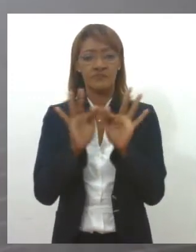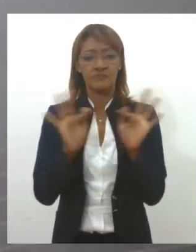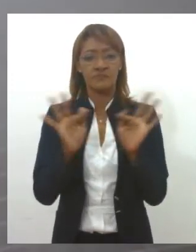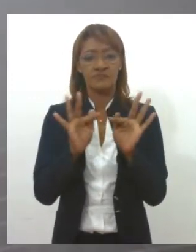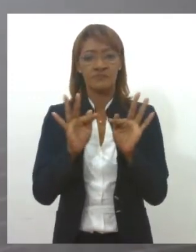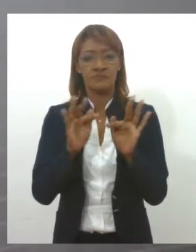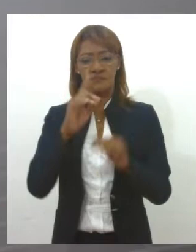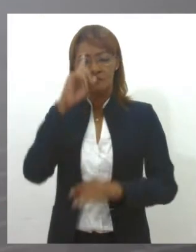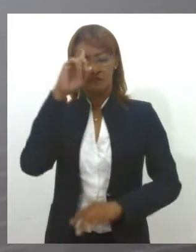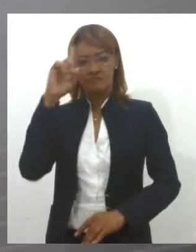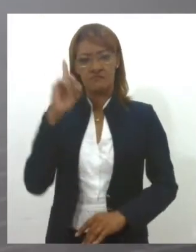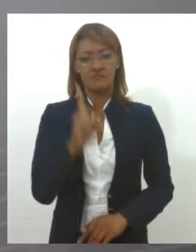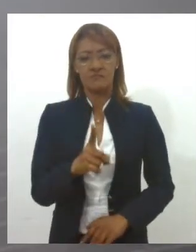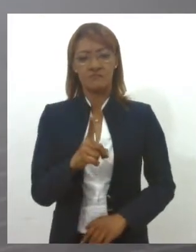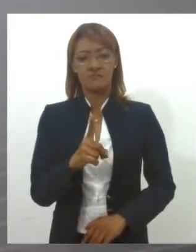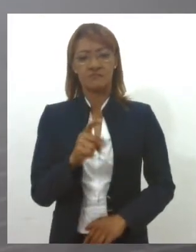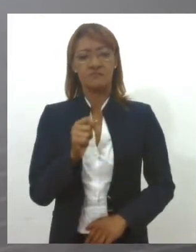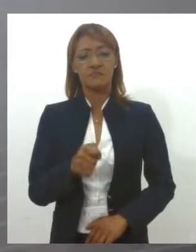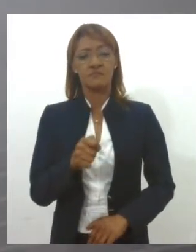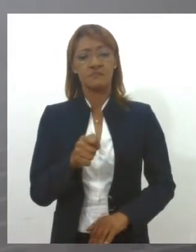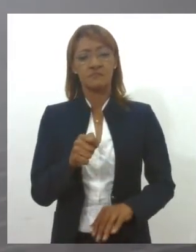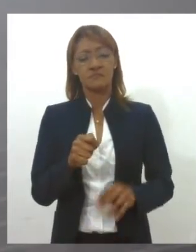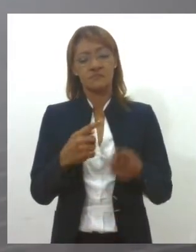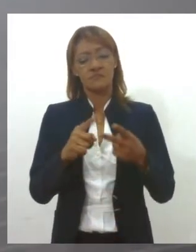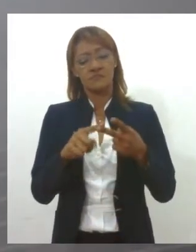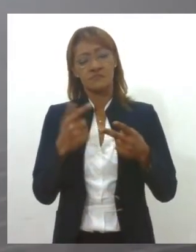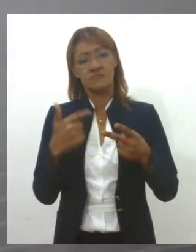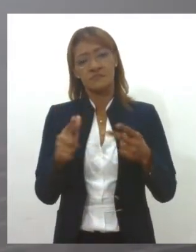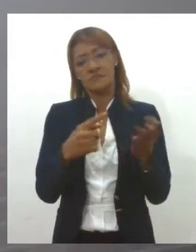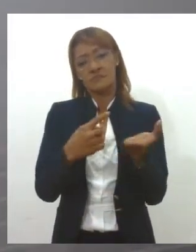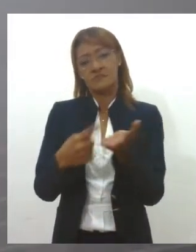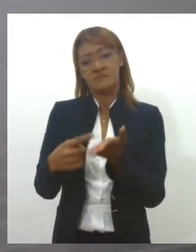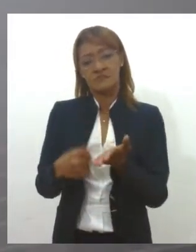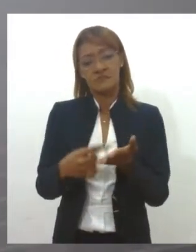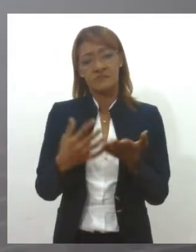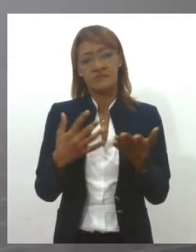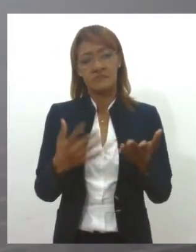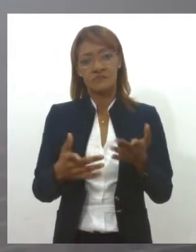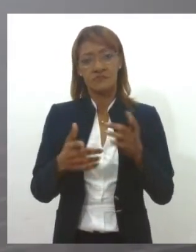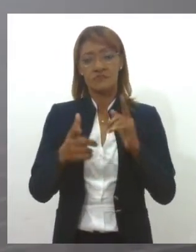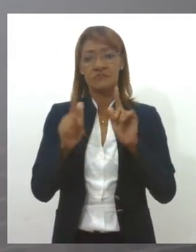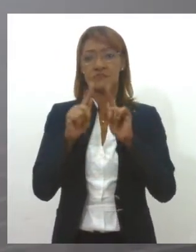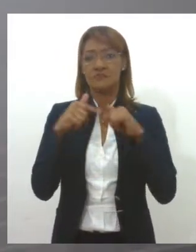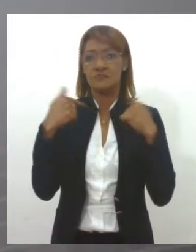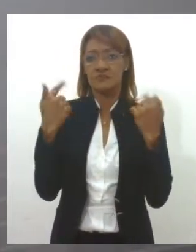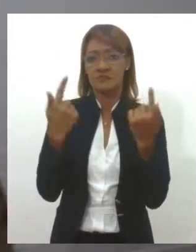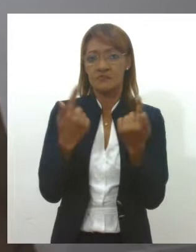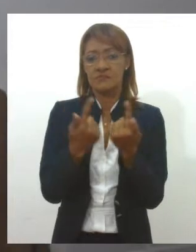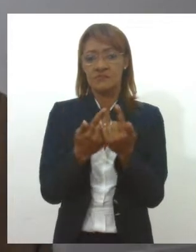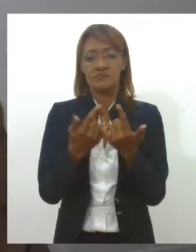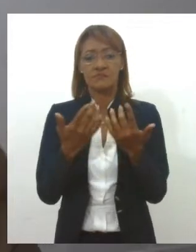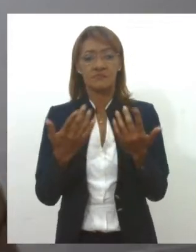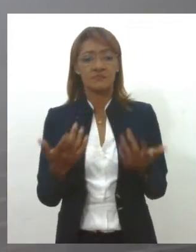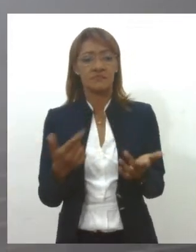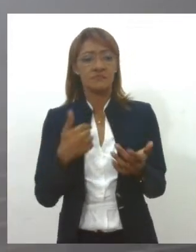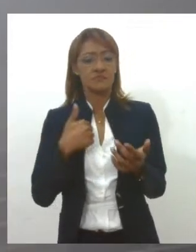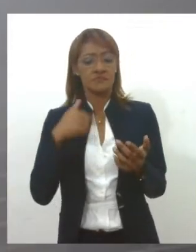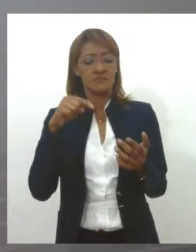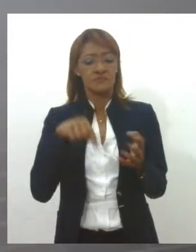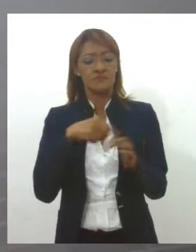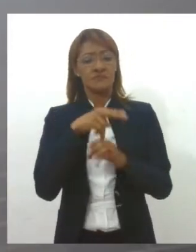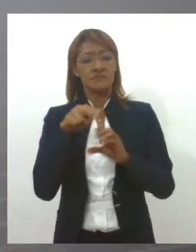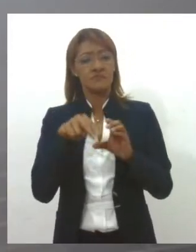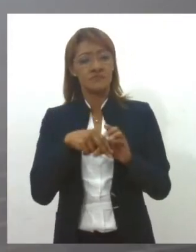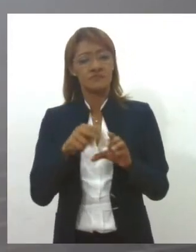de vista autoritária a outra tática que a tática da negociação essa envolve um processo democrático e eu tenho defendido aqui na Tribuna